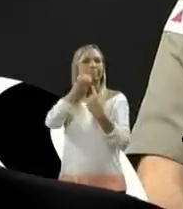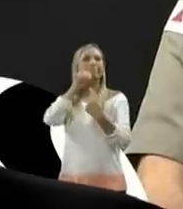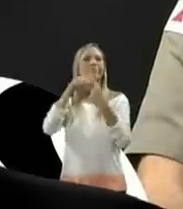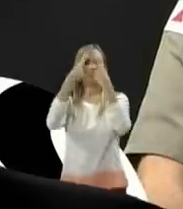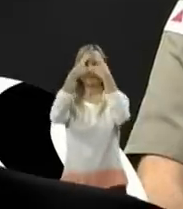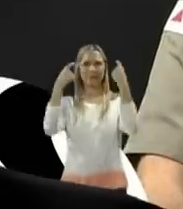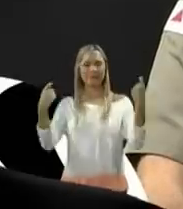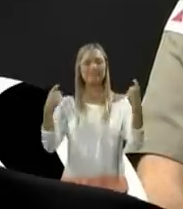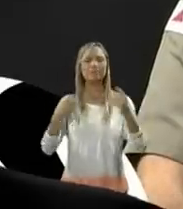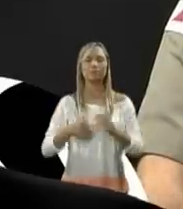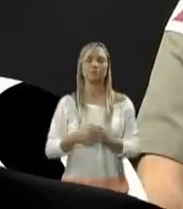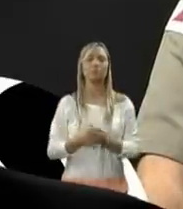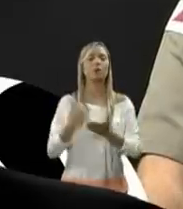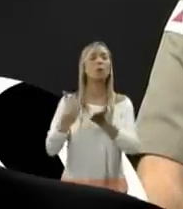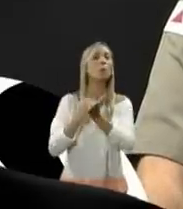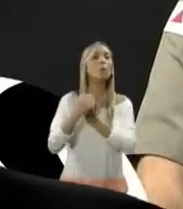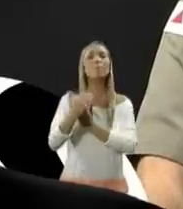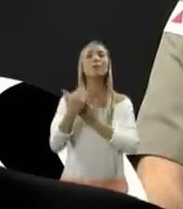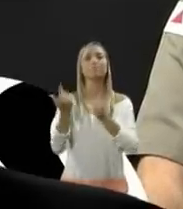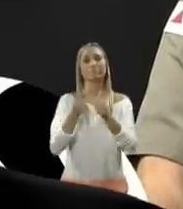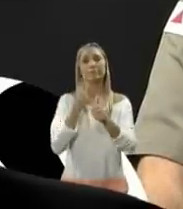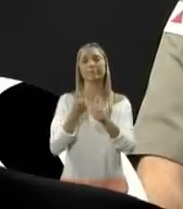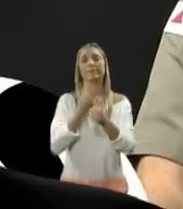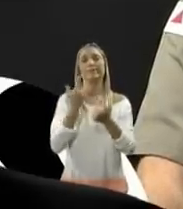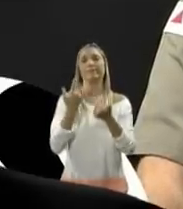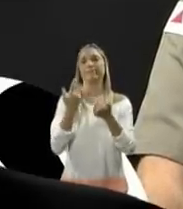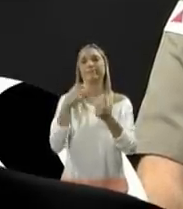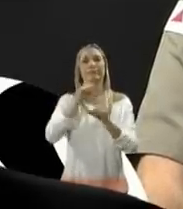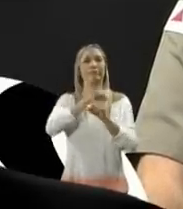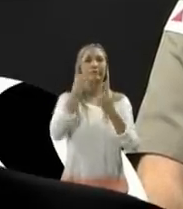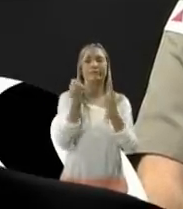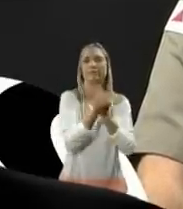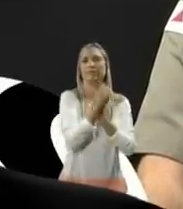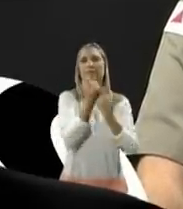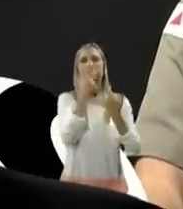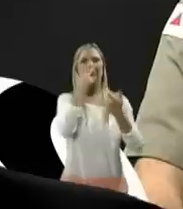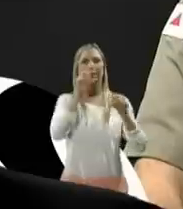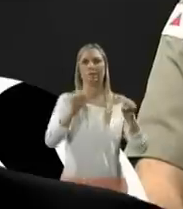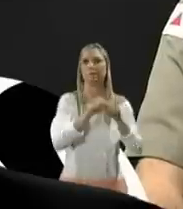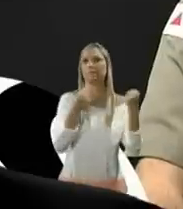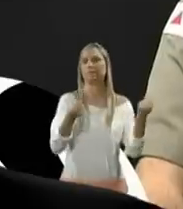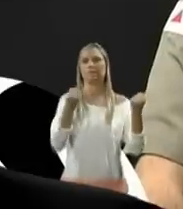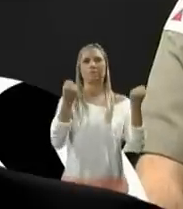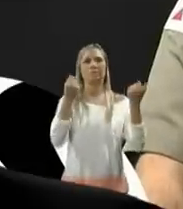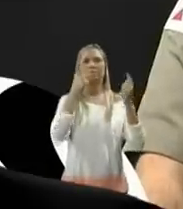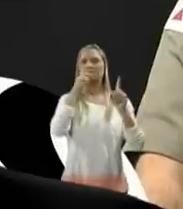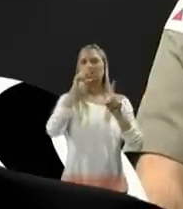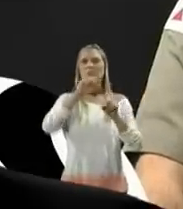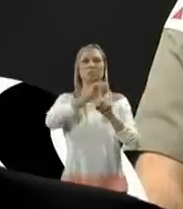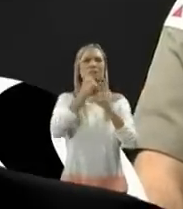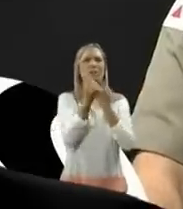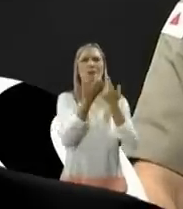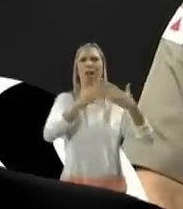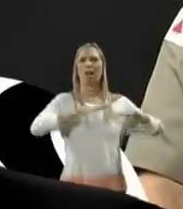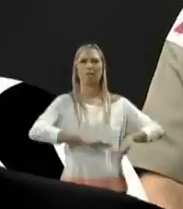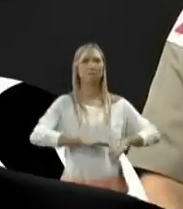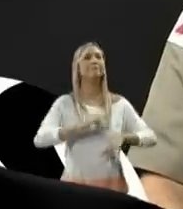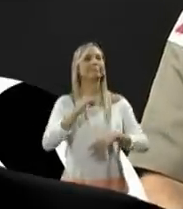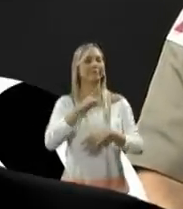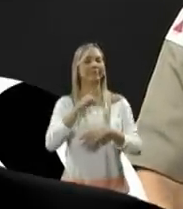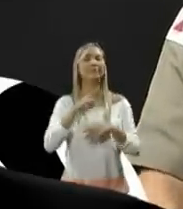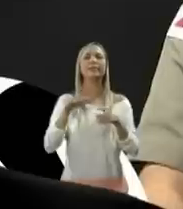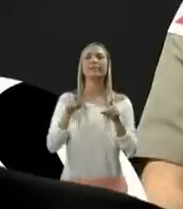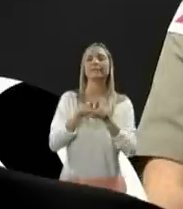ela parte desde da falta de infraestrutura social, né, passando aí pela falta